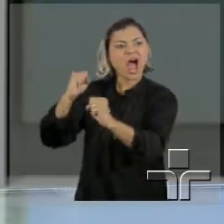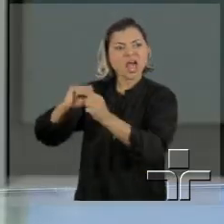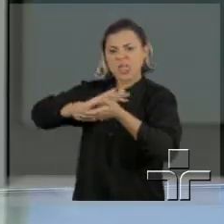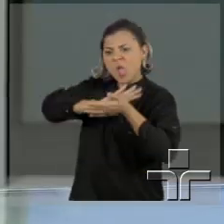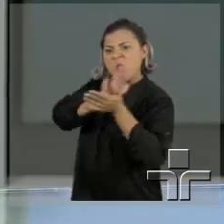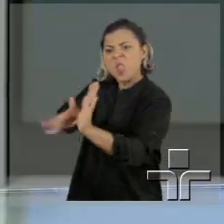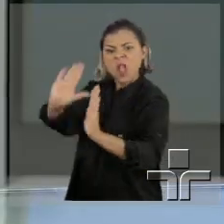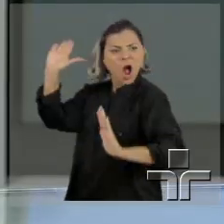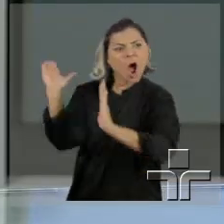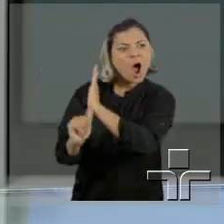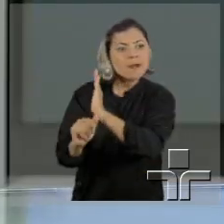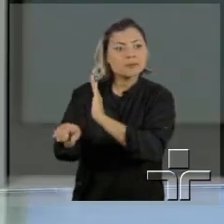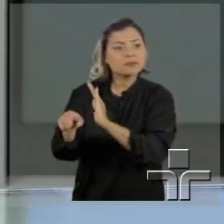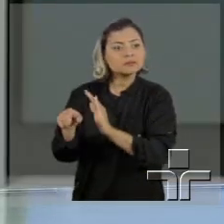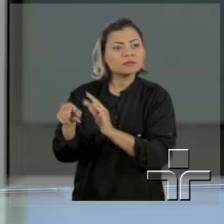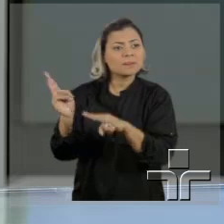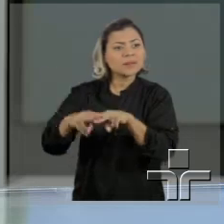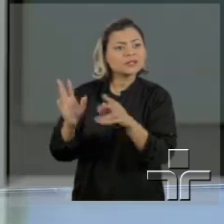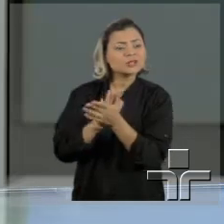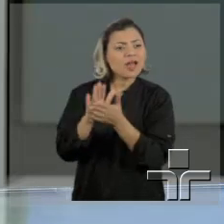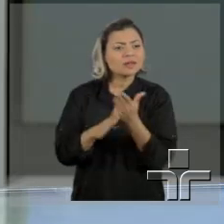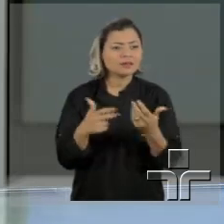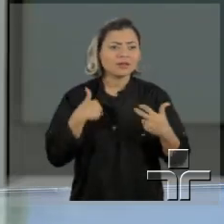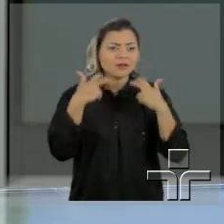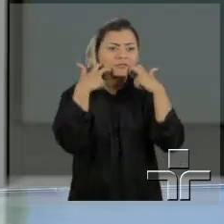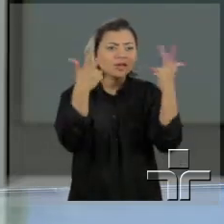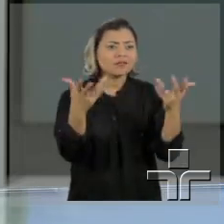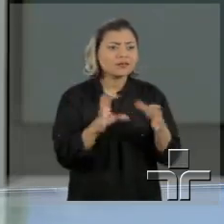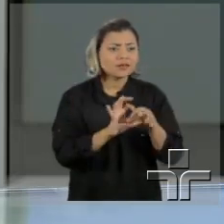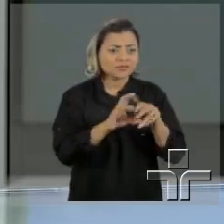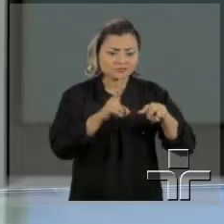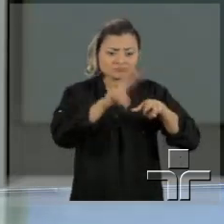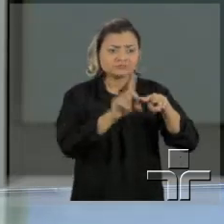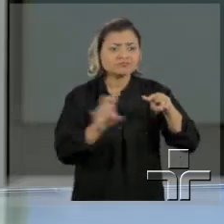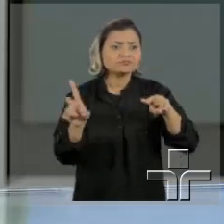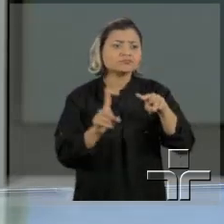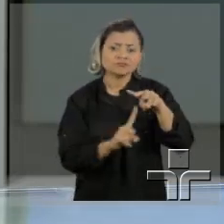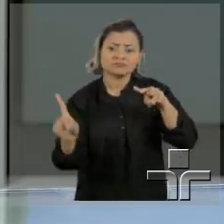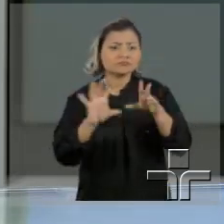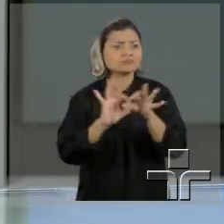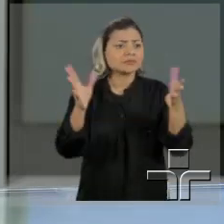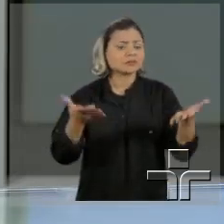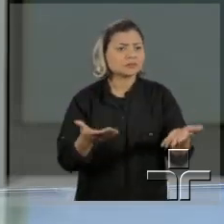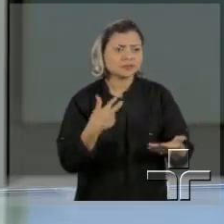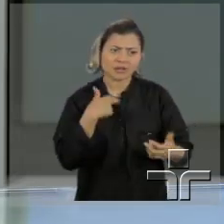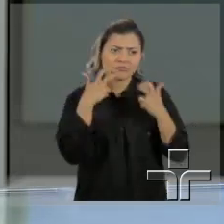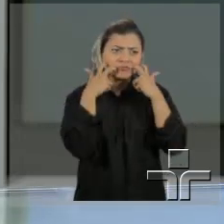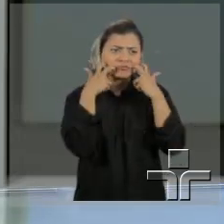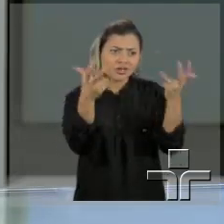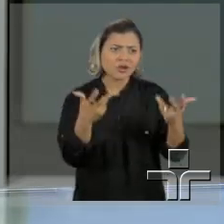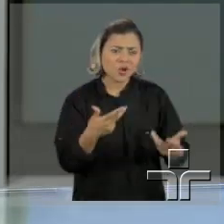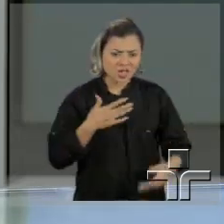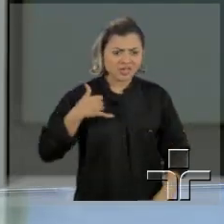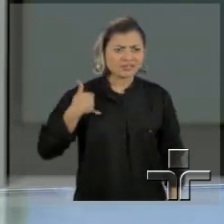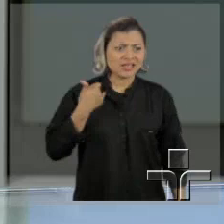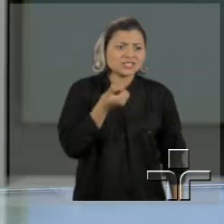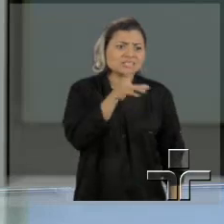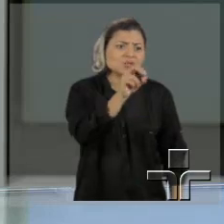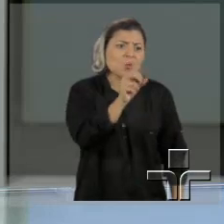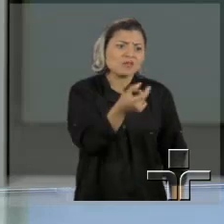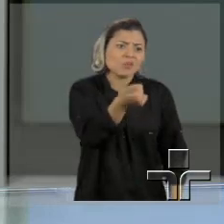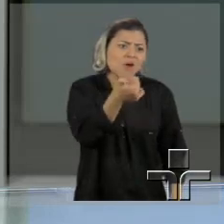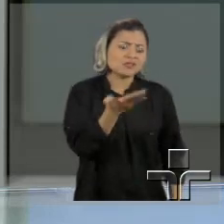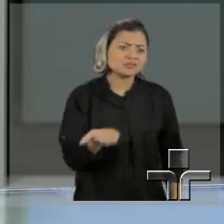enfim. Eu tenho vergonha, né? Eu fico com um pouco de vergonha, né? Porque não era isso que eu imaginava que perto dos meus 50 anos seria o Brasil.